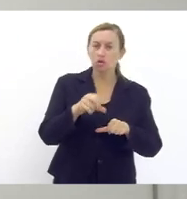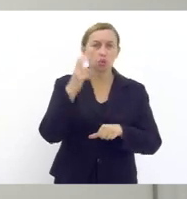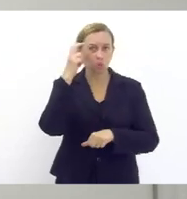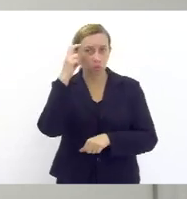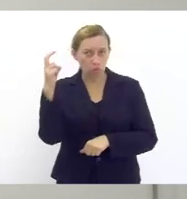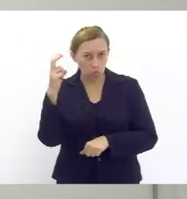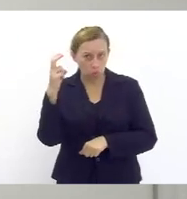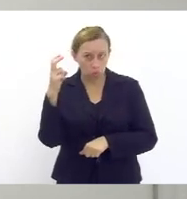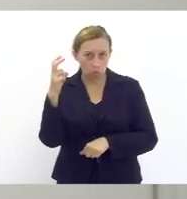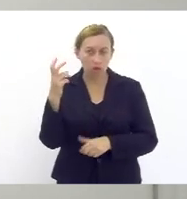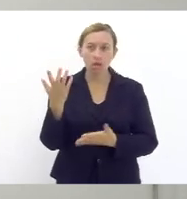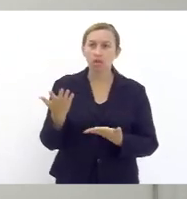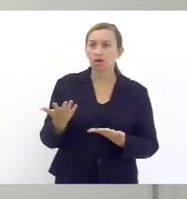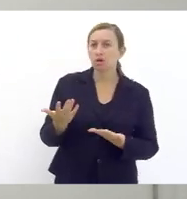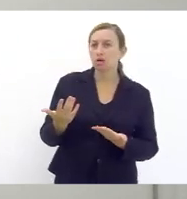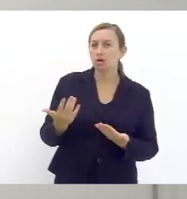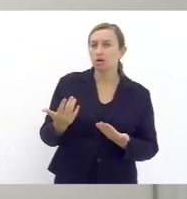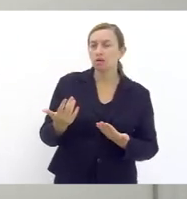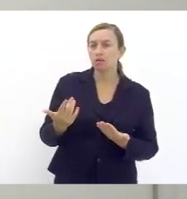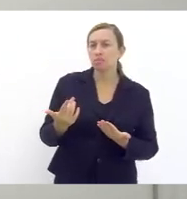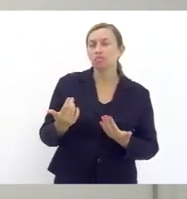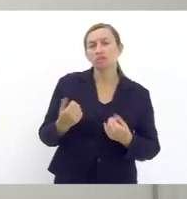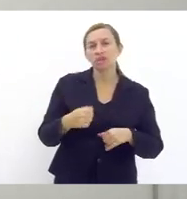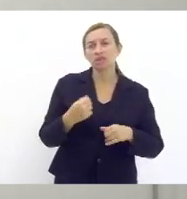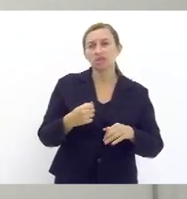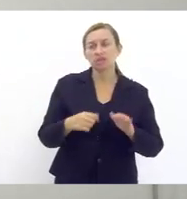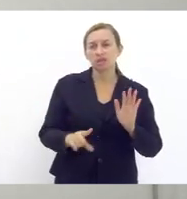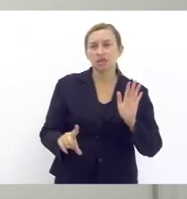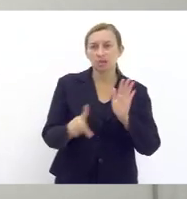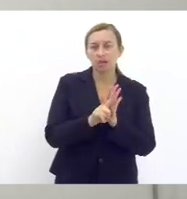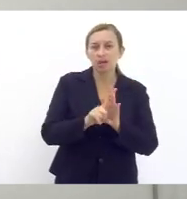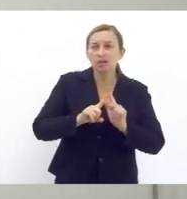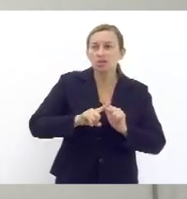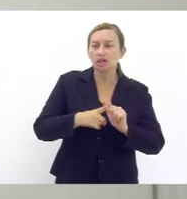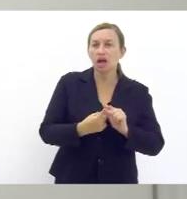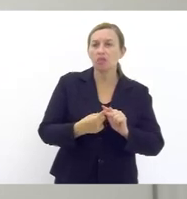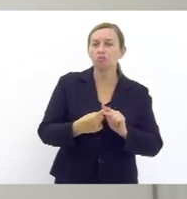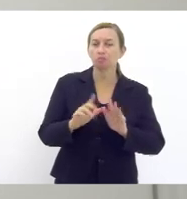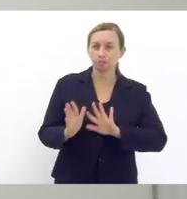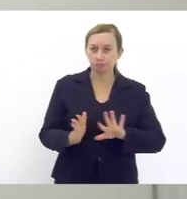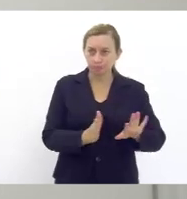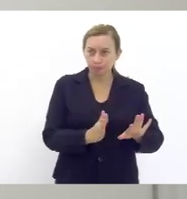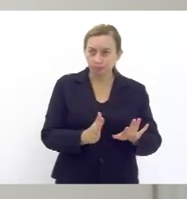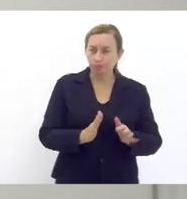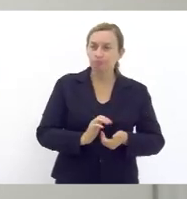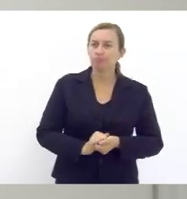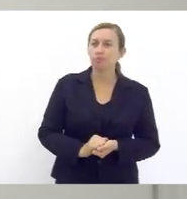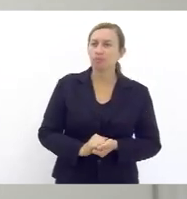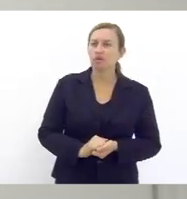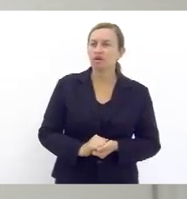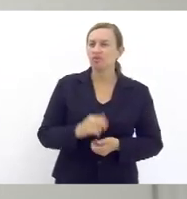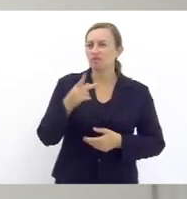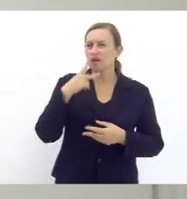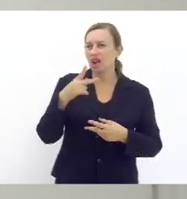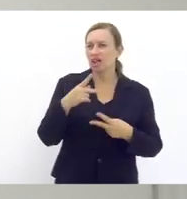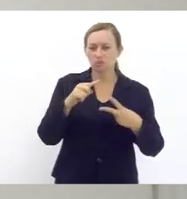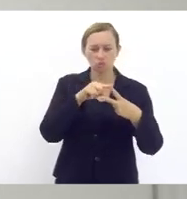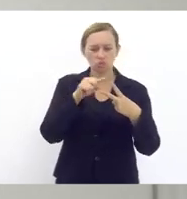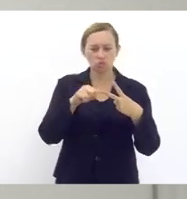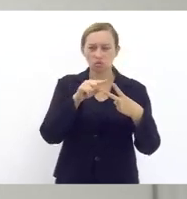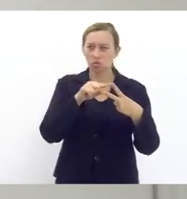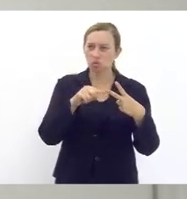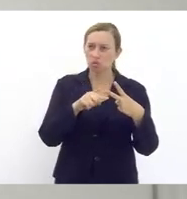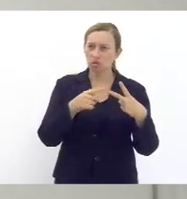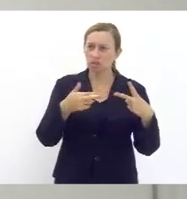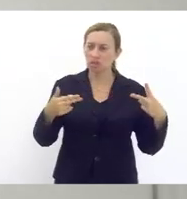ele tem que fazer a lei se alterar foram posto de dois pontos eu vou tentar